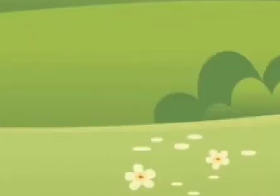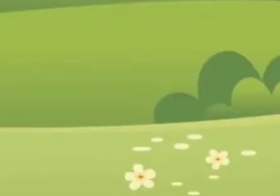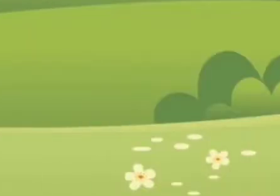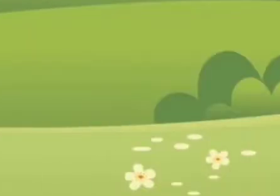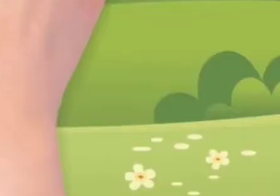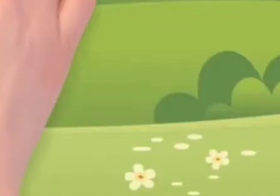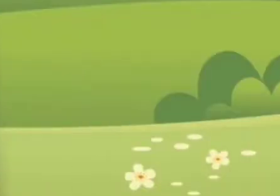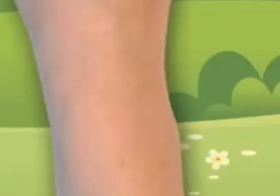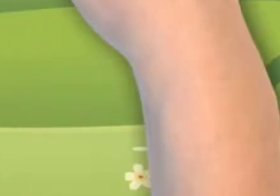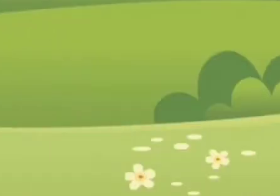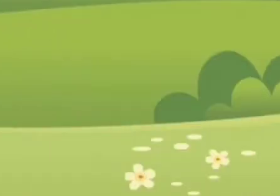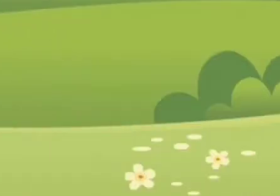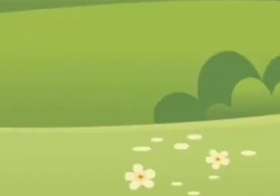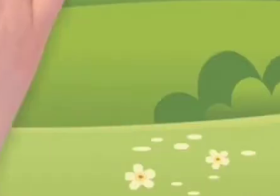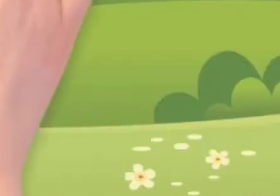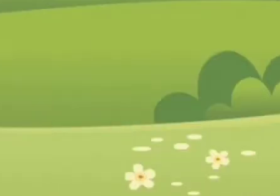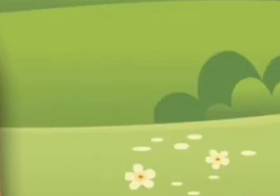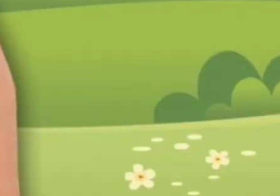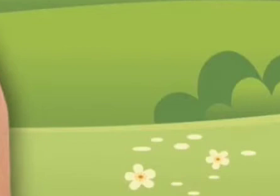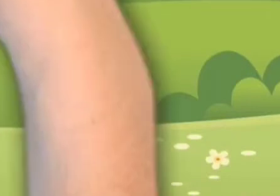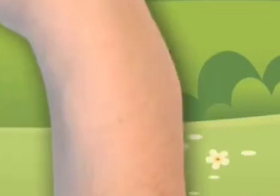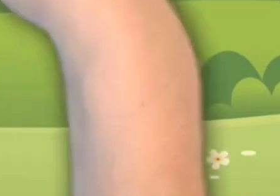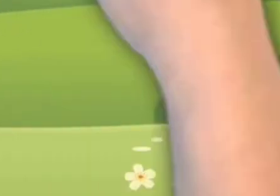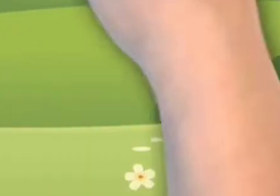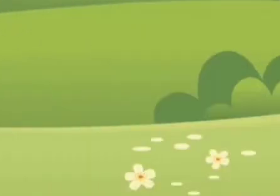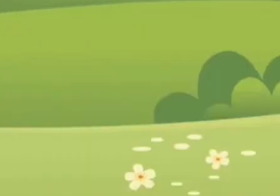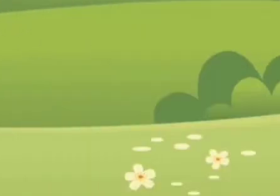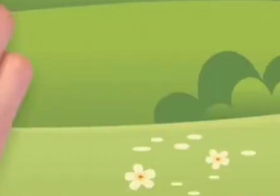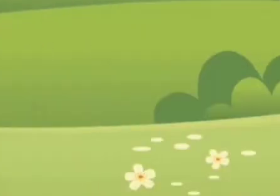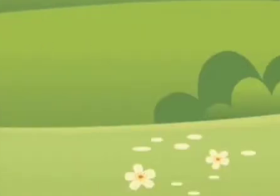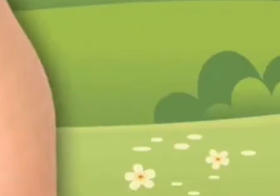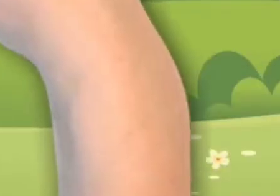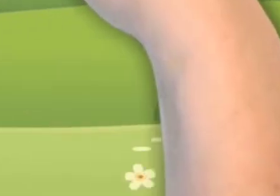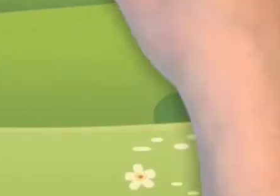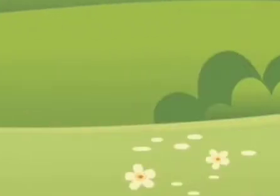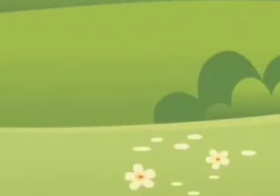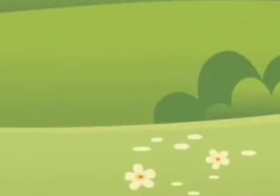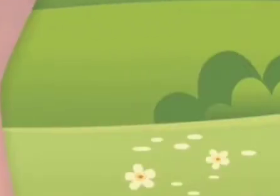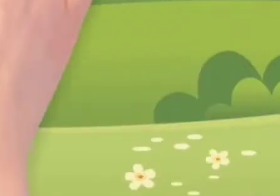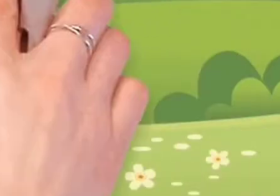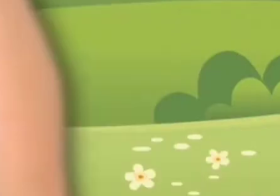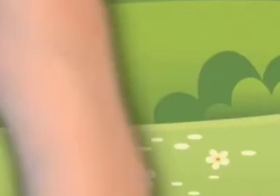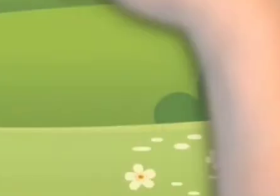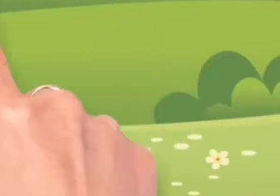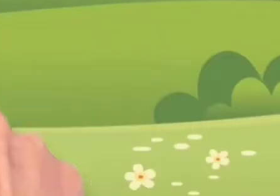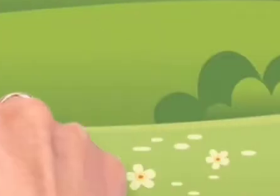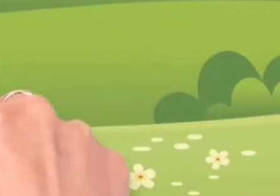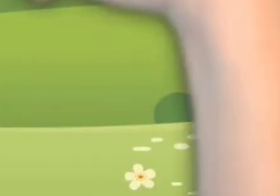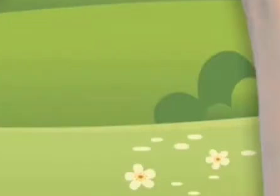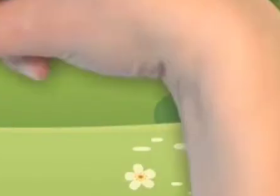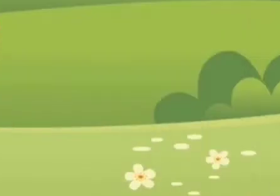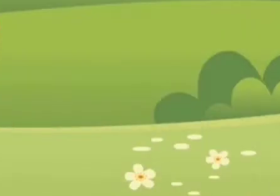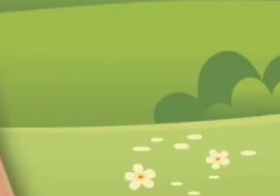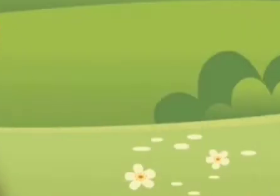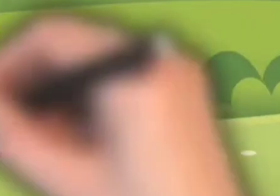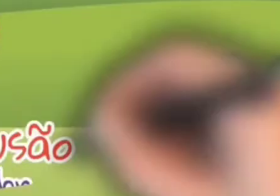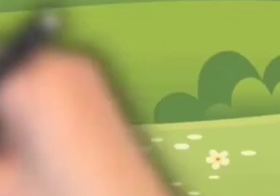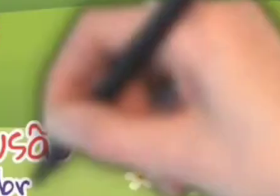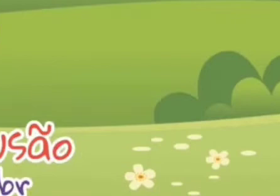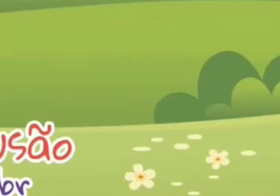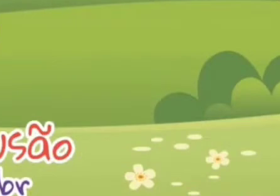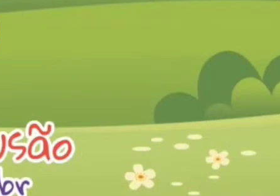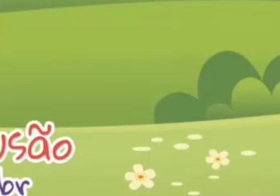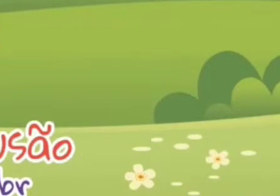Vinheta de entrada com jardim e desenho animado ao fundo, no centro logo minha escolinha especial e abaixo a frase